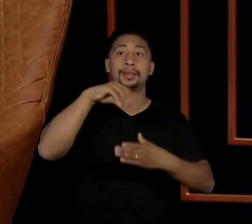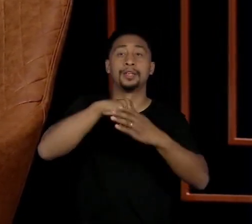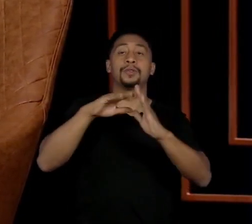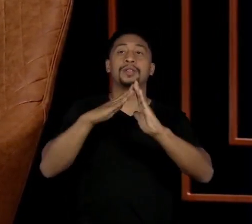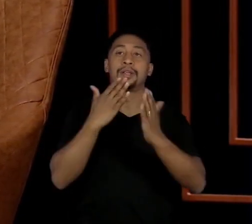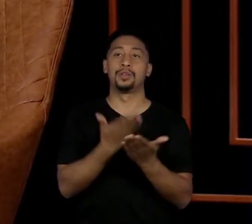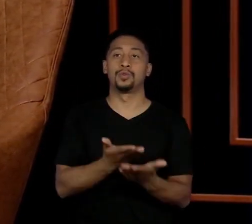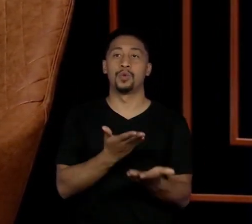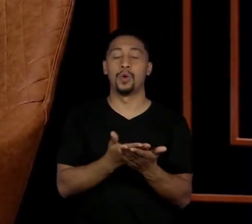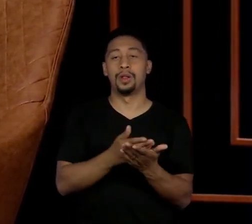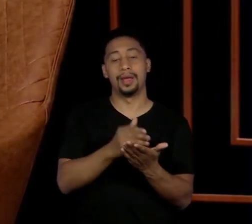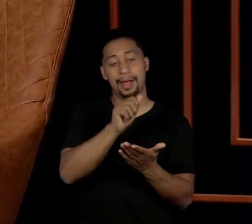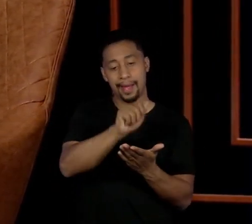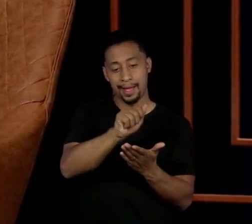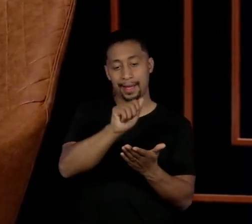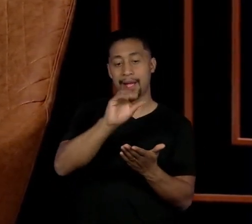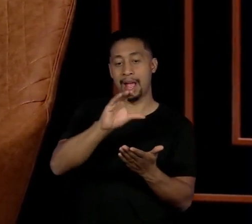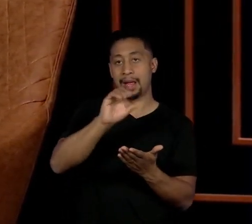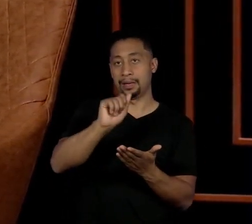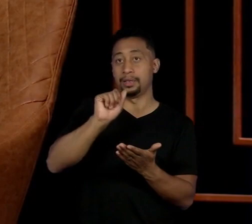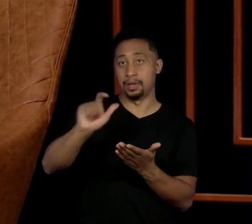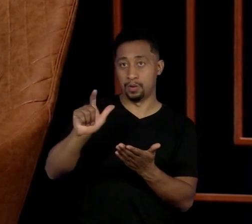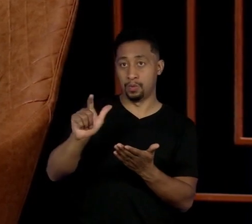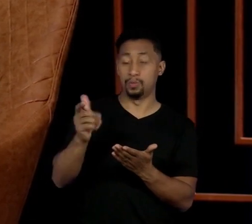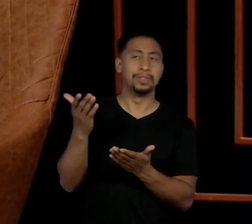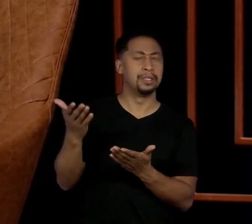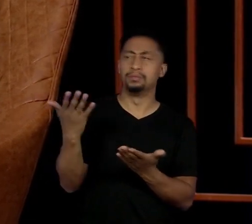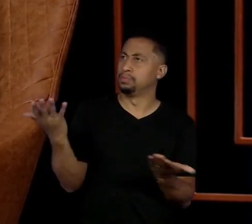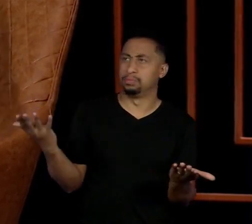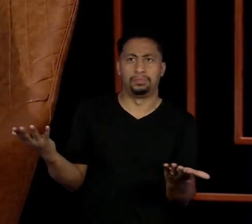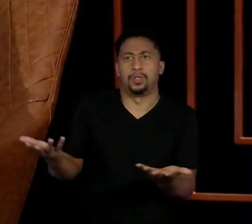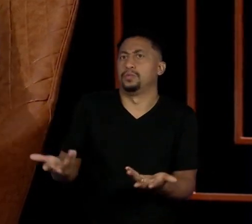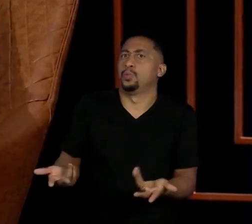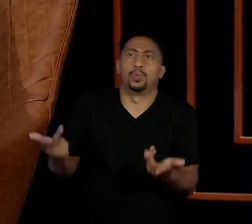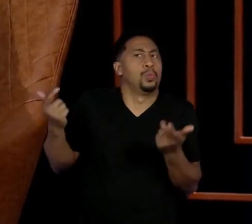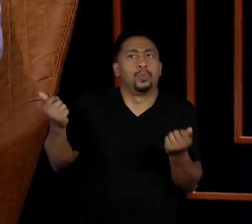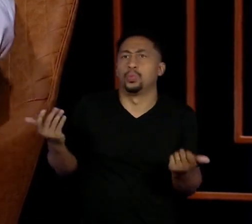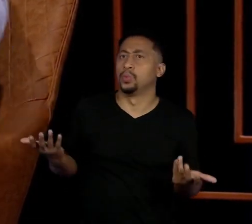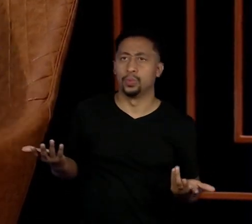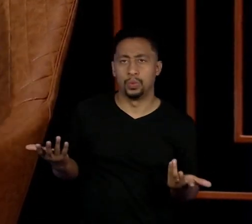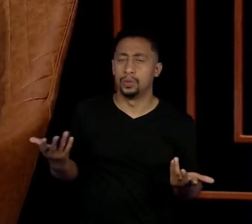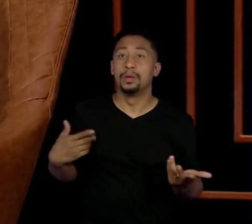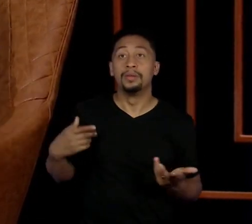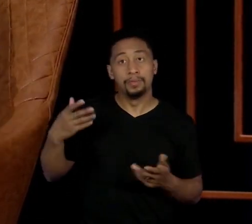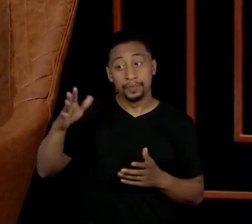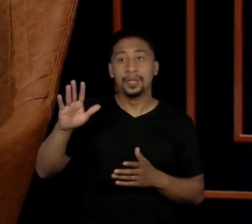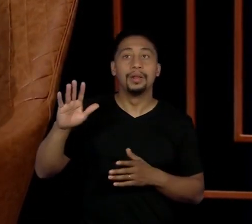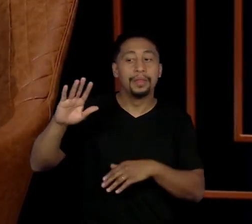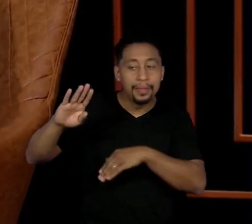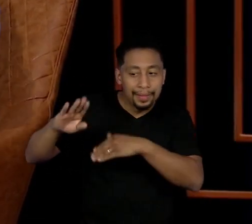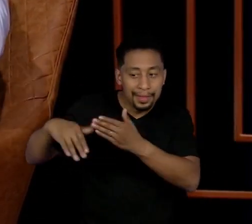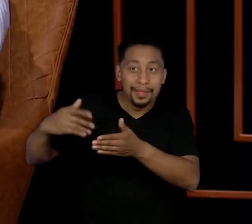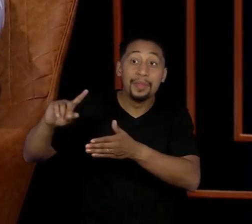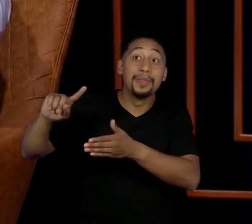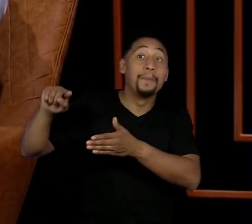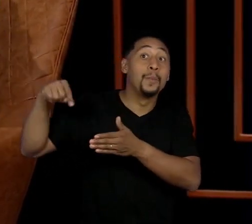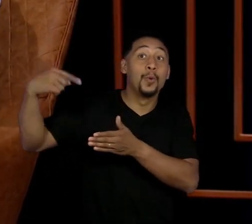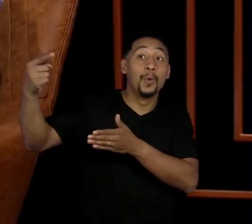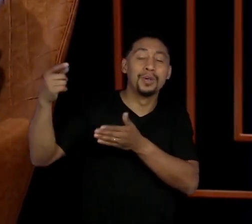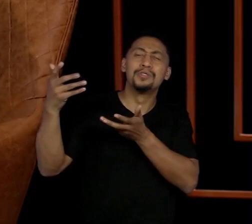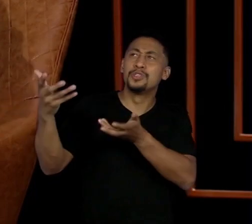cara, é uma história sensacional, né? Que história linda que ele tinha, né? Anos depois eu vinha trabalhar com o Zé Celso, um desejo forte que eu tinha, que